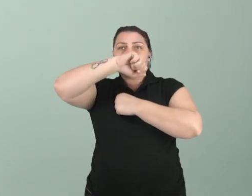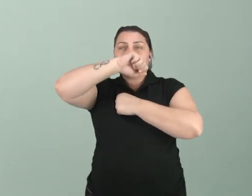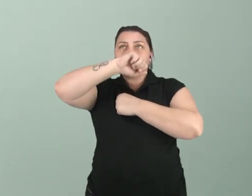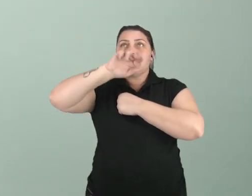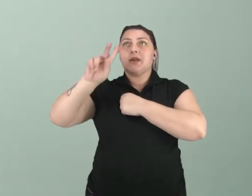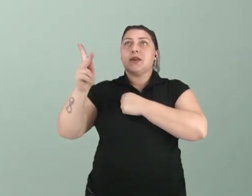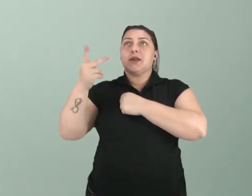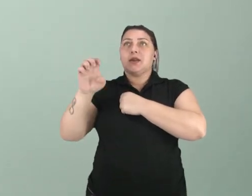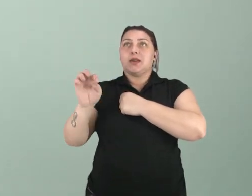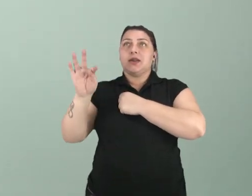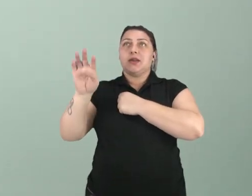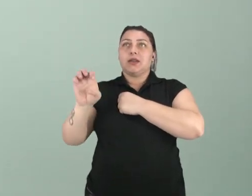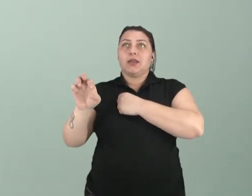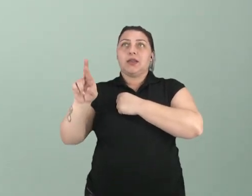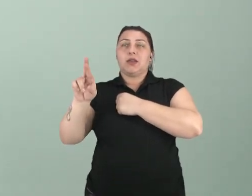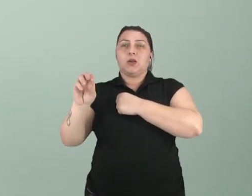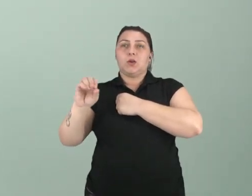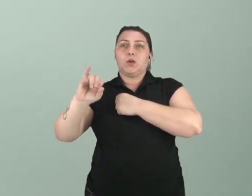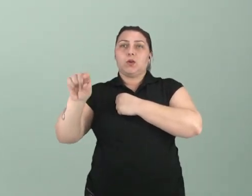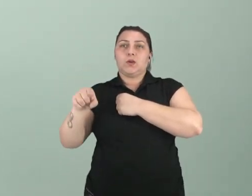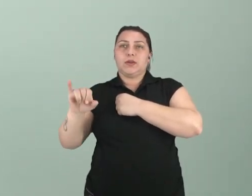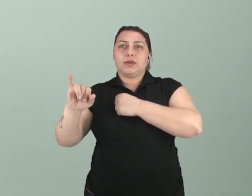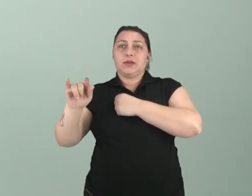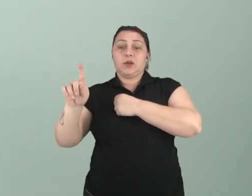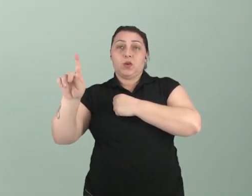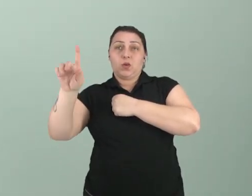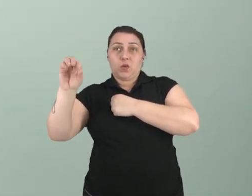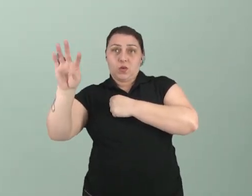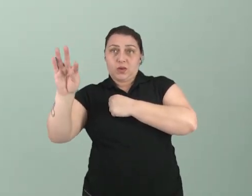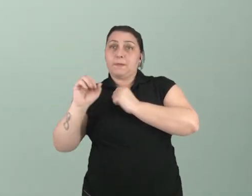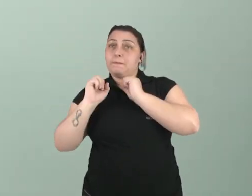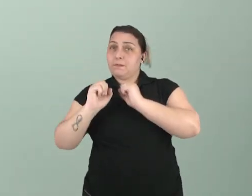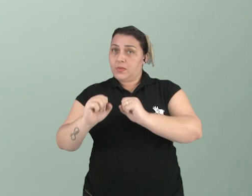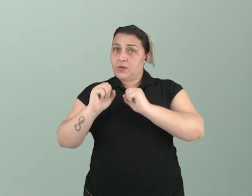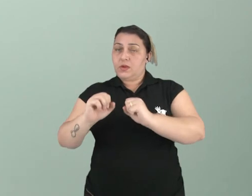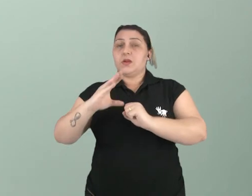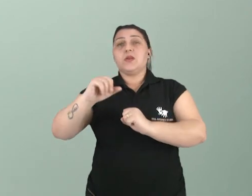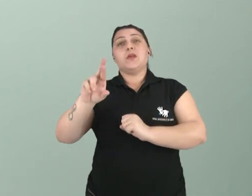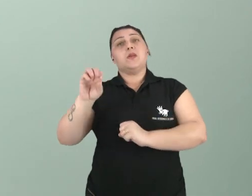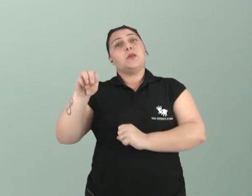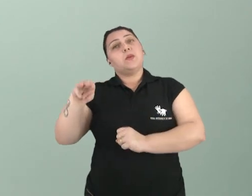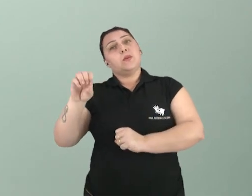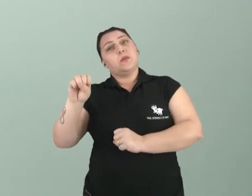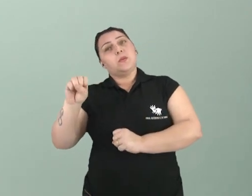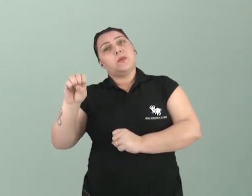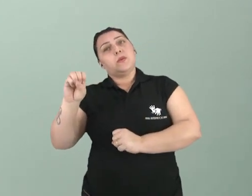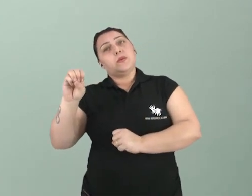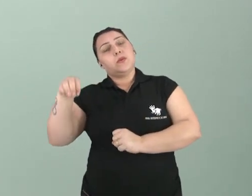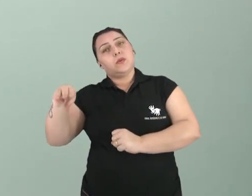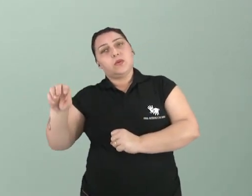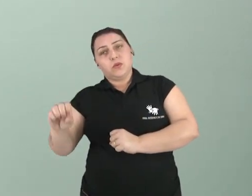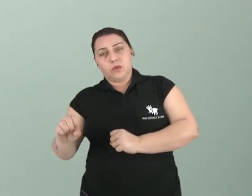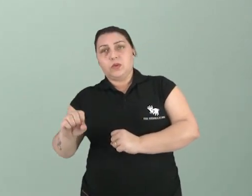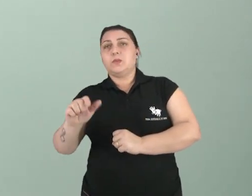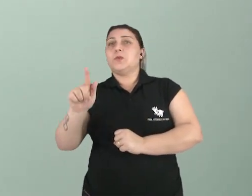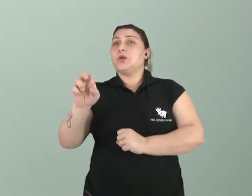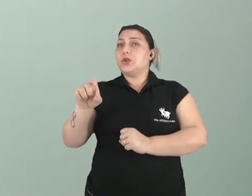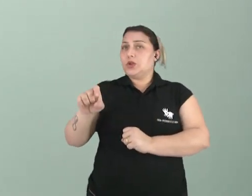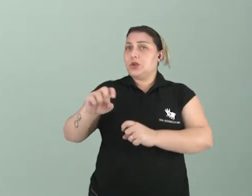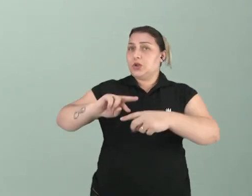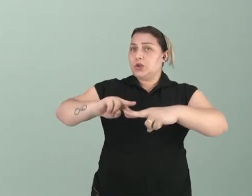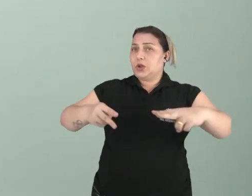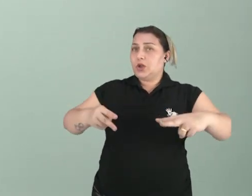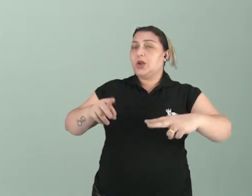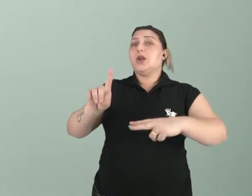é heterozigota, então pode ser que nesse cromossomo, esse gene seja